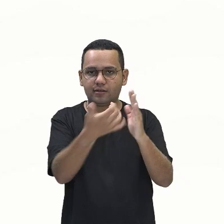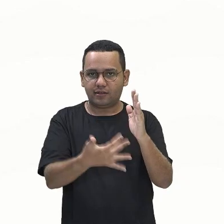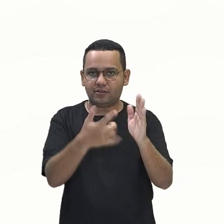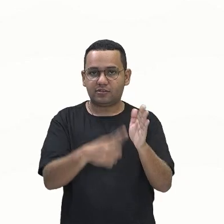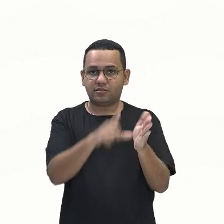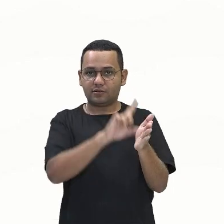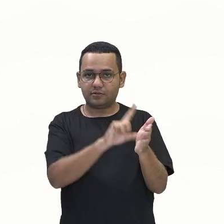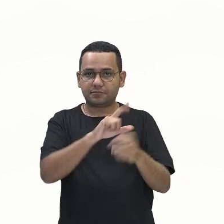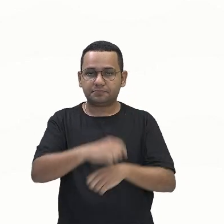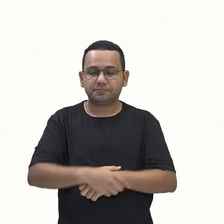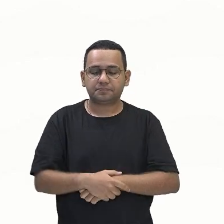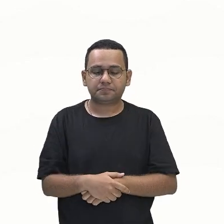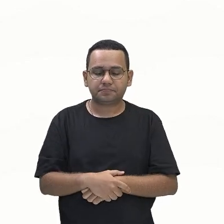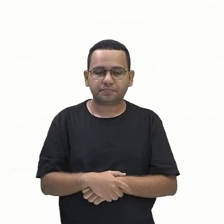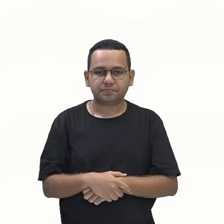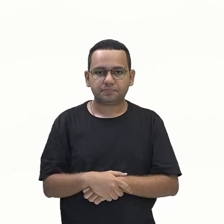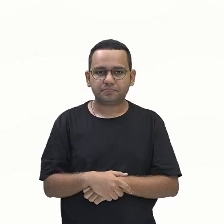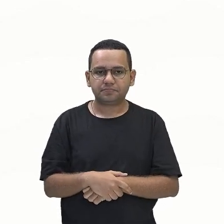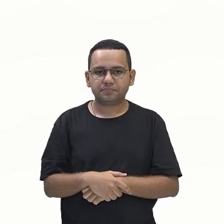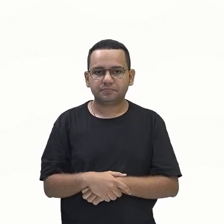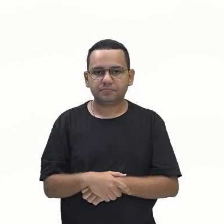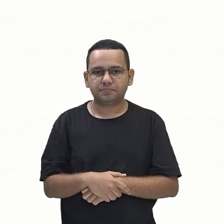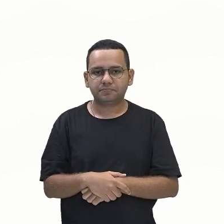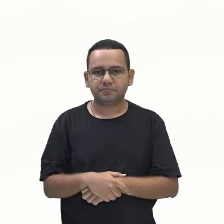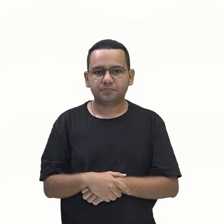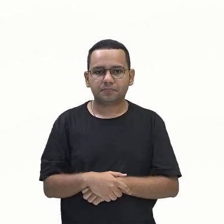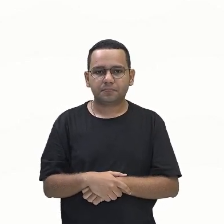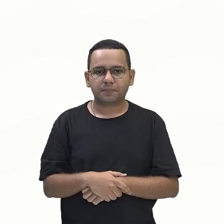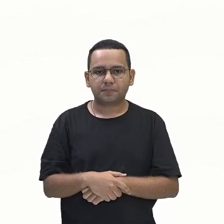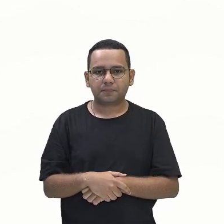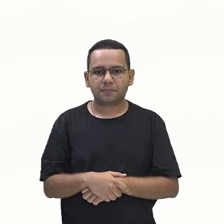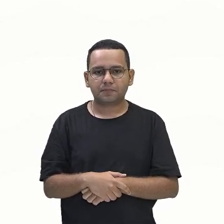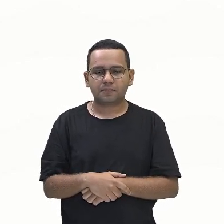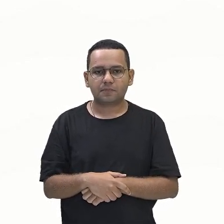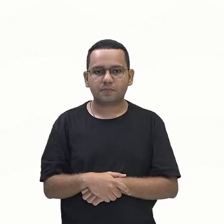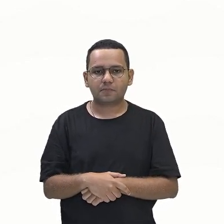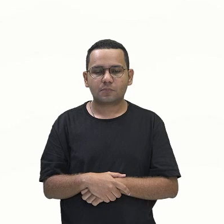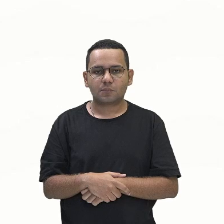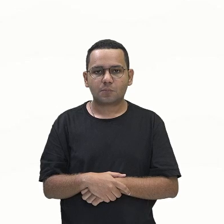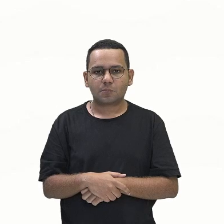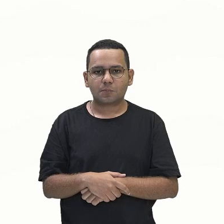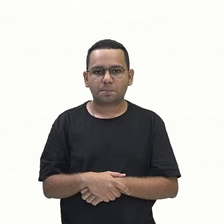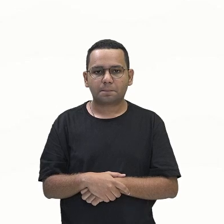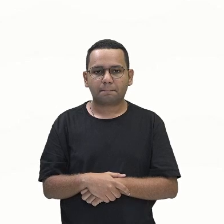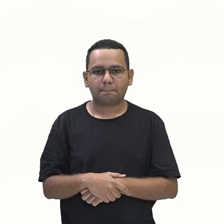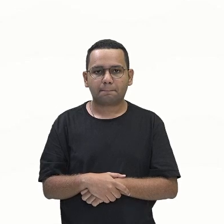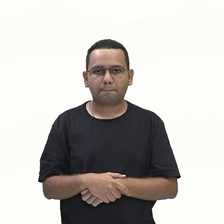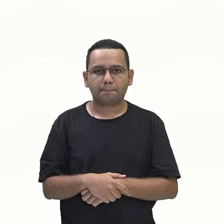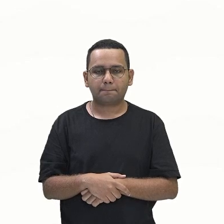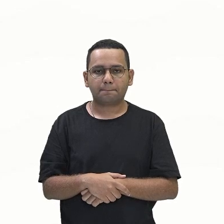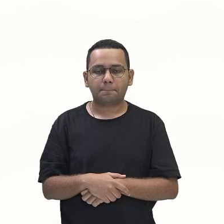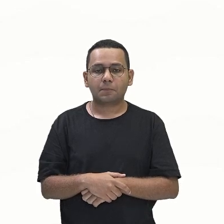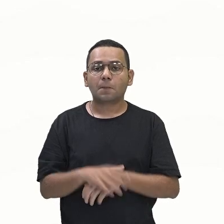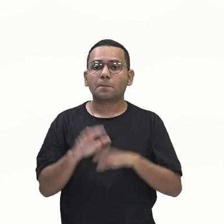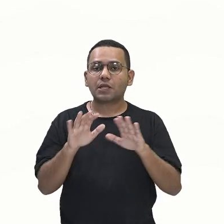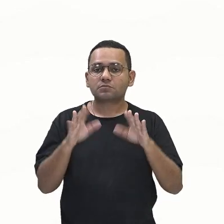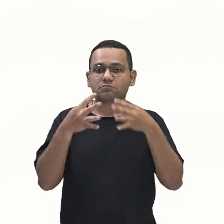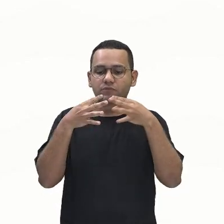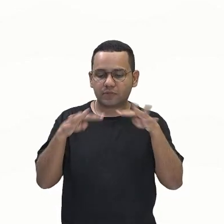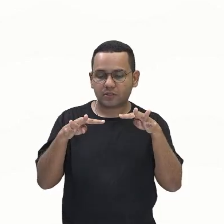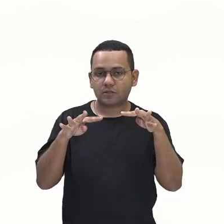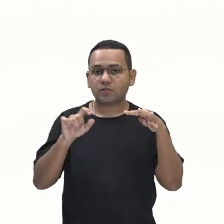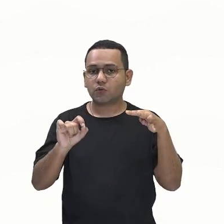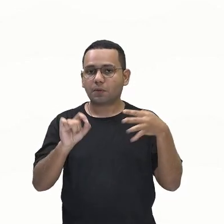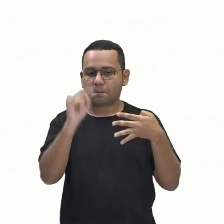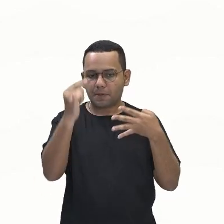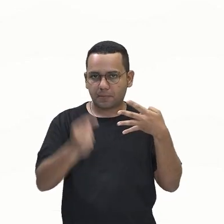meio ambiente, como nós estamos detalhando aqui, ele faz parte ali, ele é composto pela